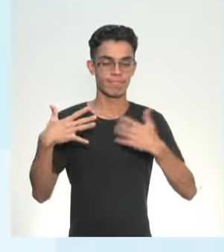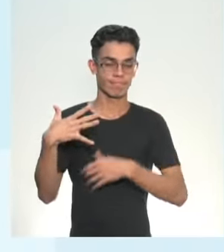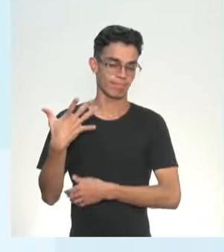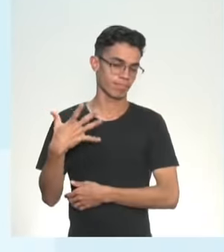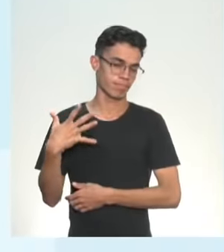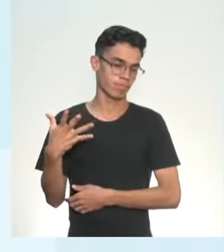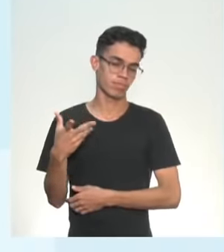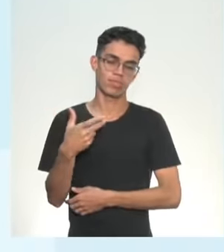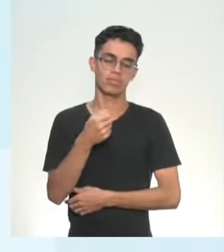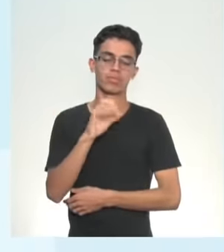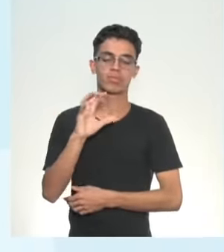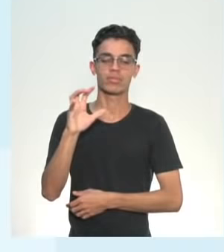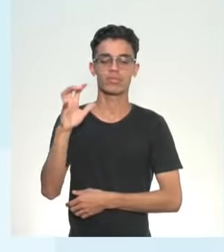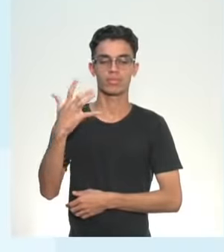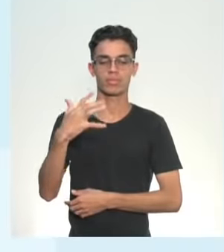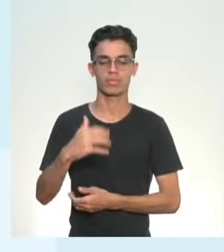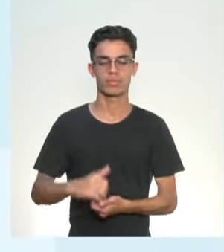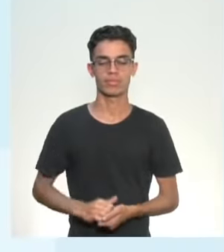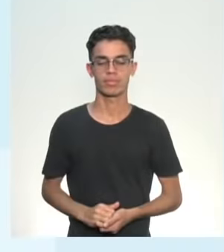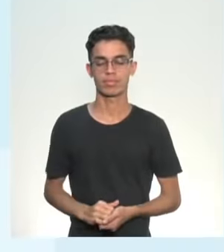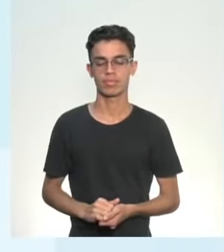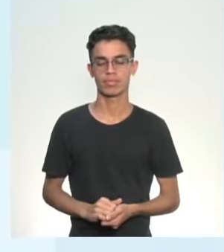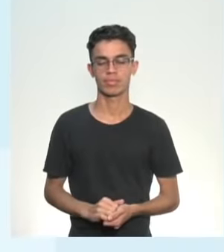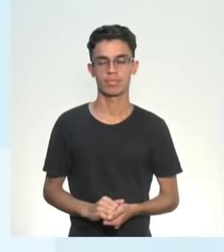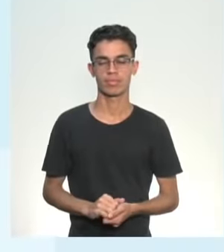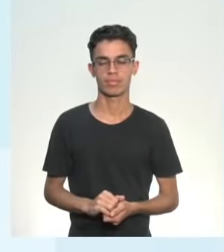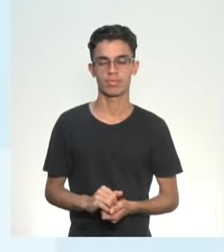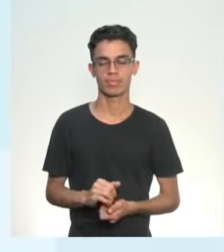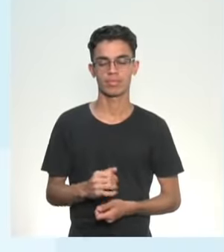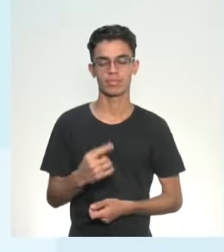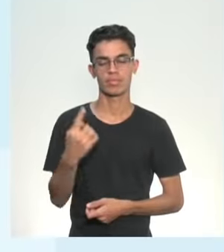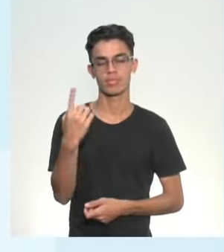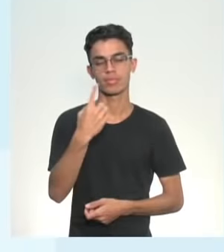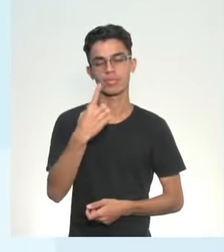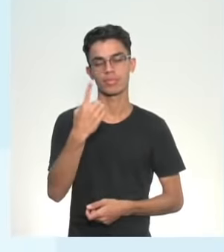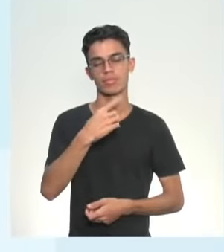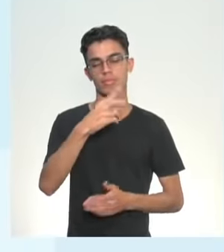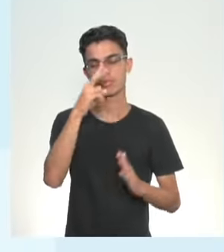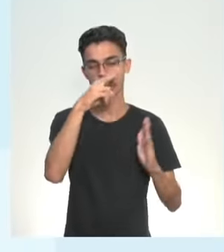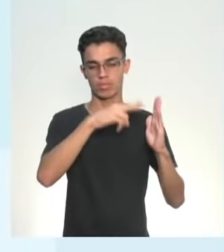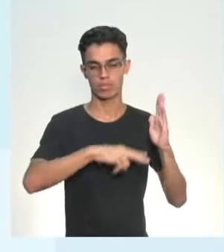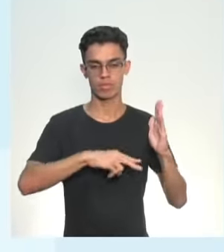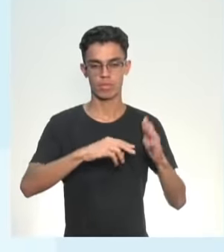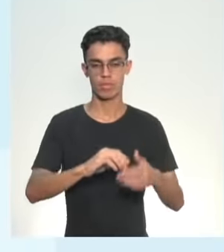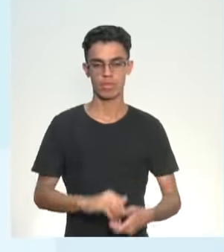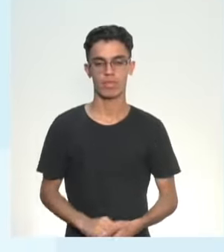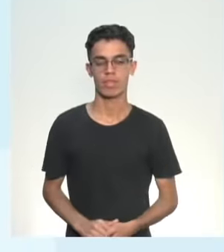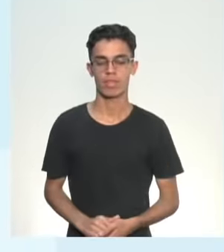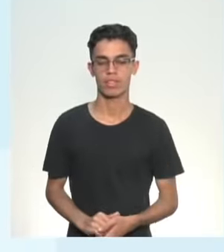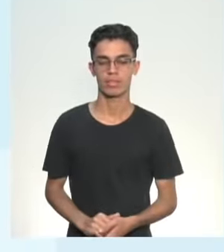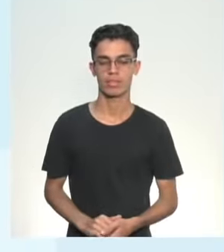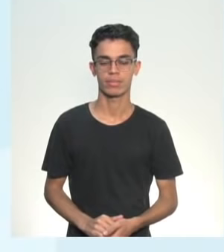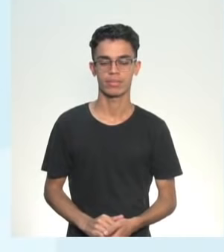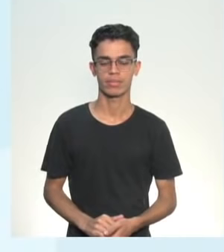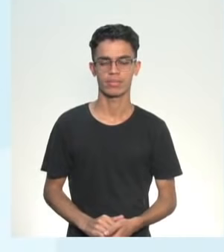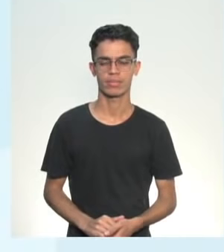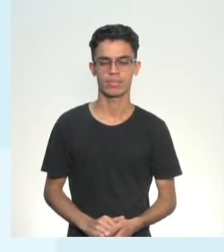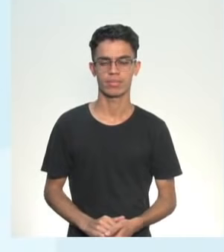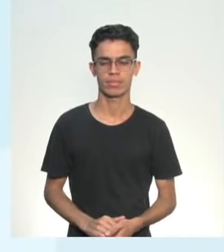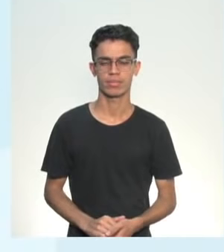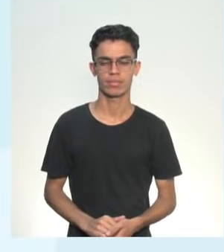ao Sorry I headed and Red rocks off' roll-on roll-off reggae and Extreme up on